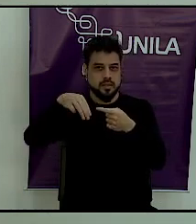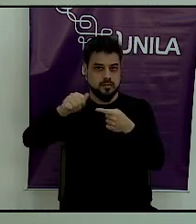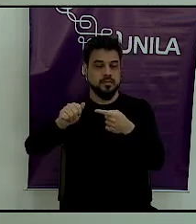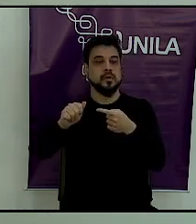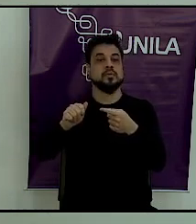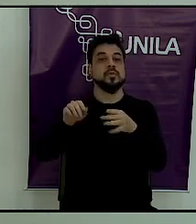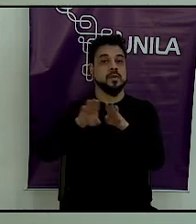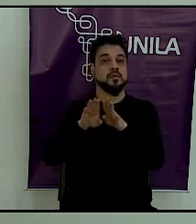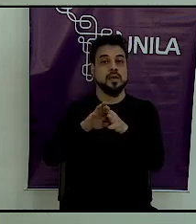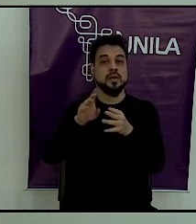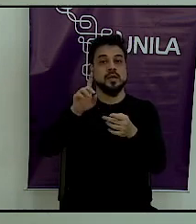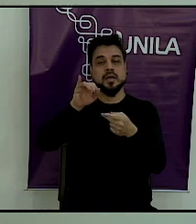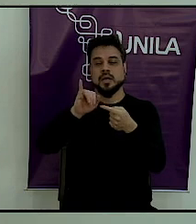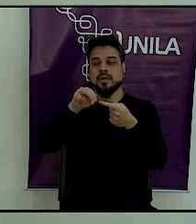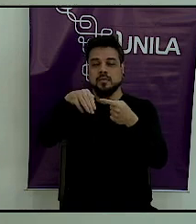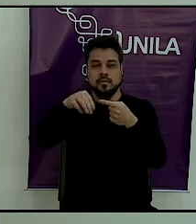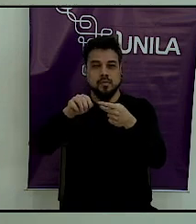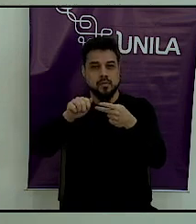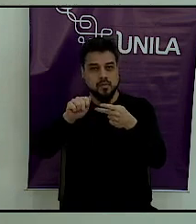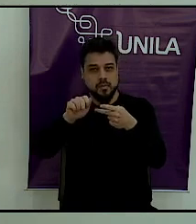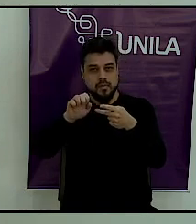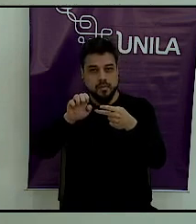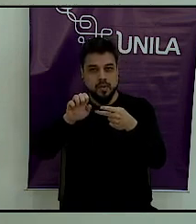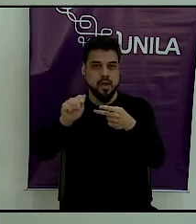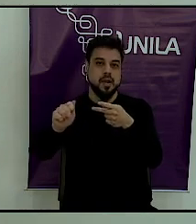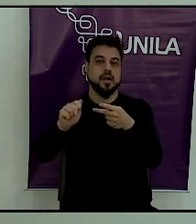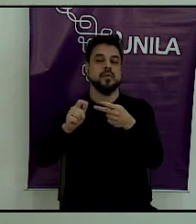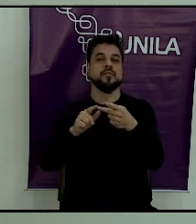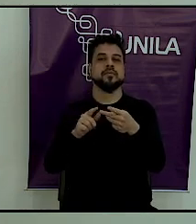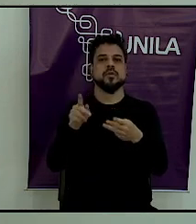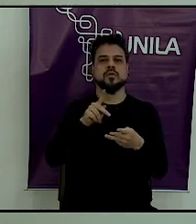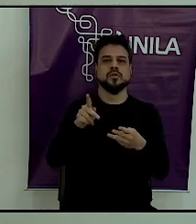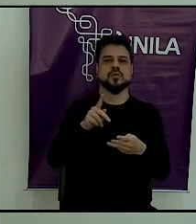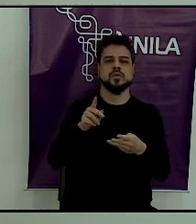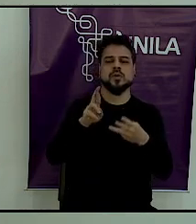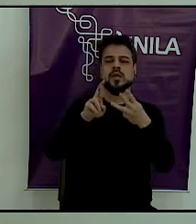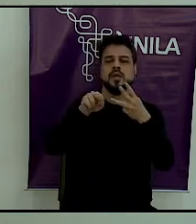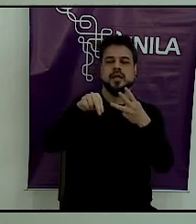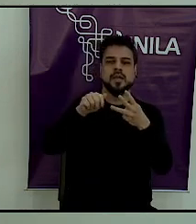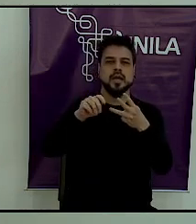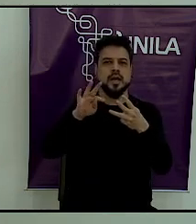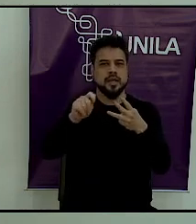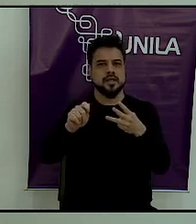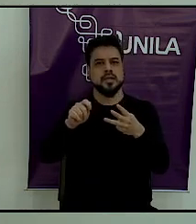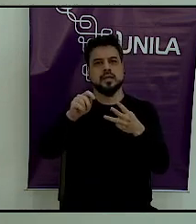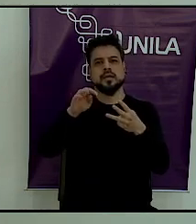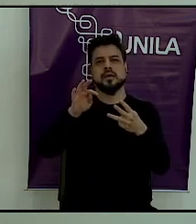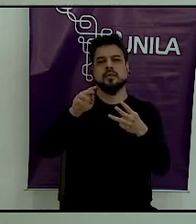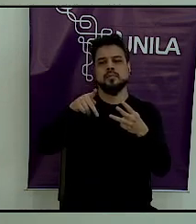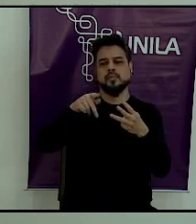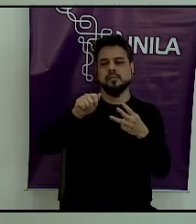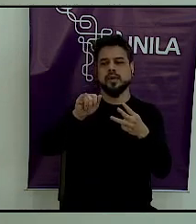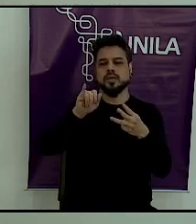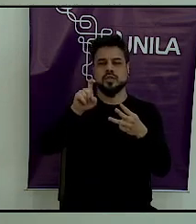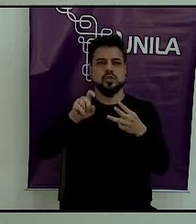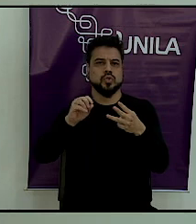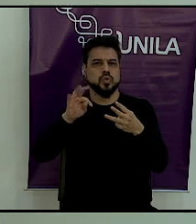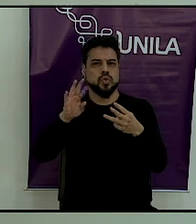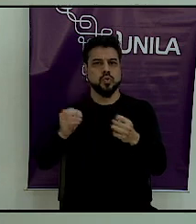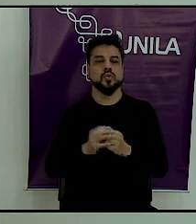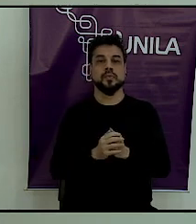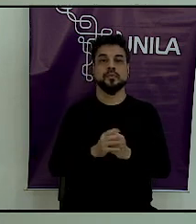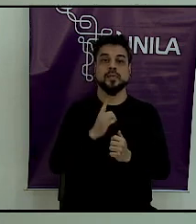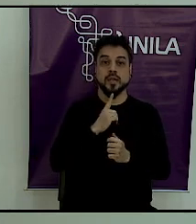IMEA, apoia a proposta, a professora Renata Peixoto, nas relações internacionais,